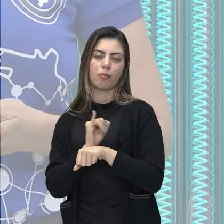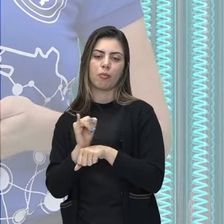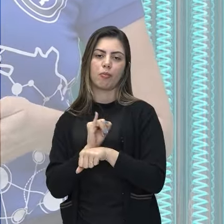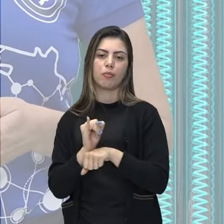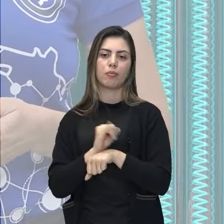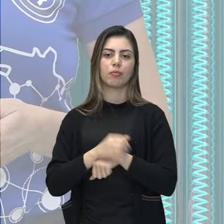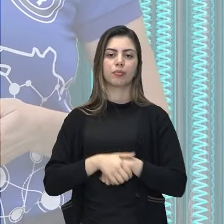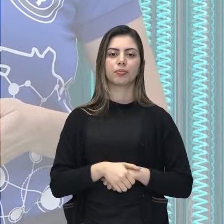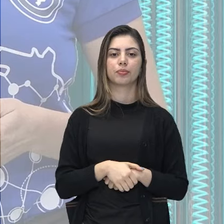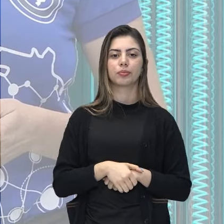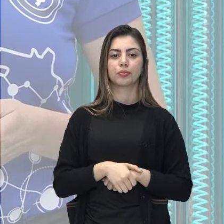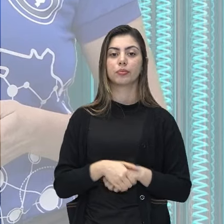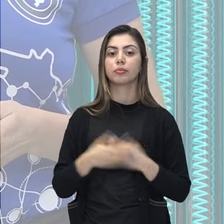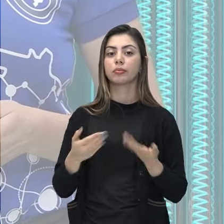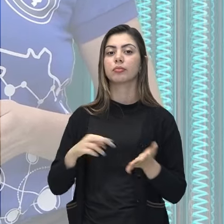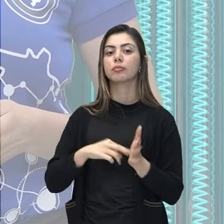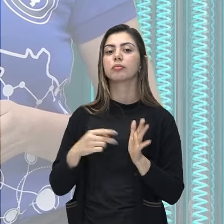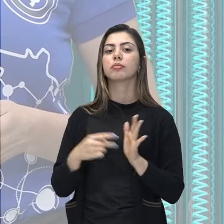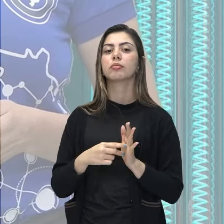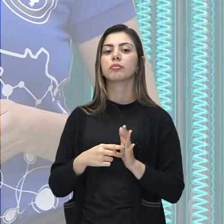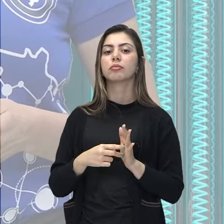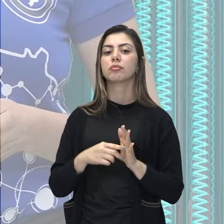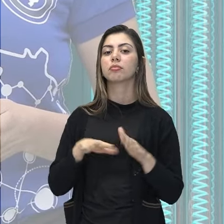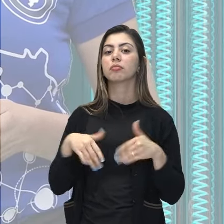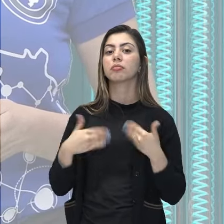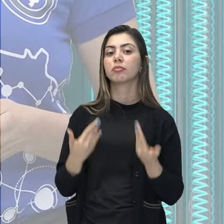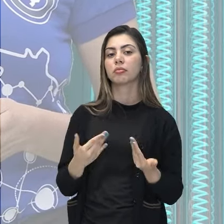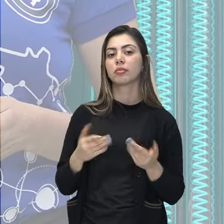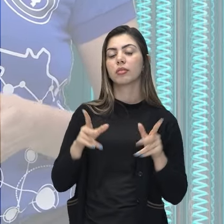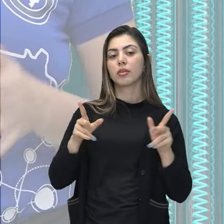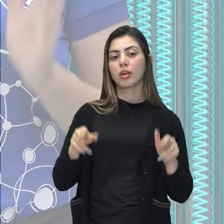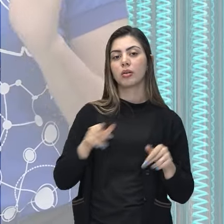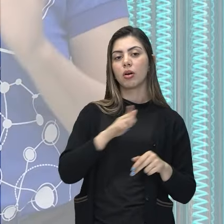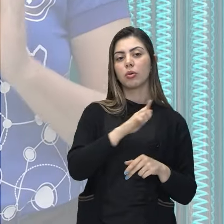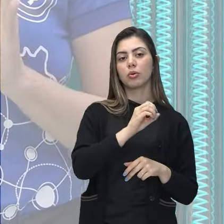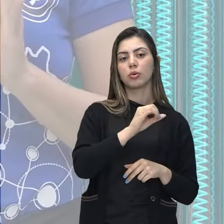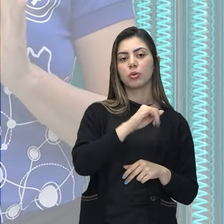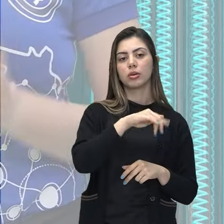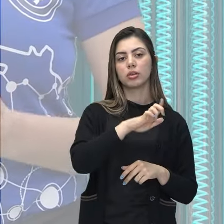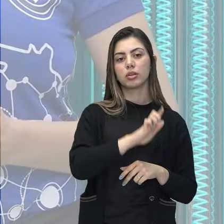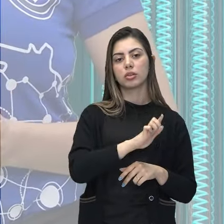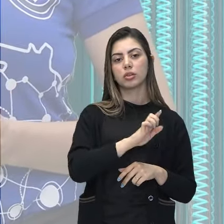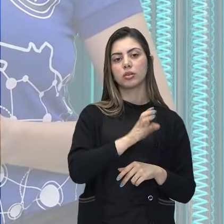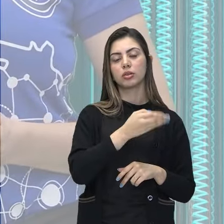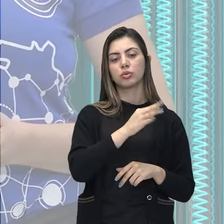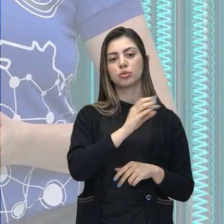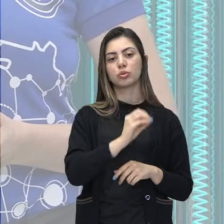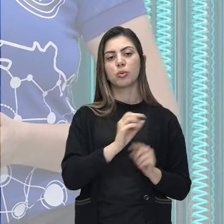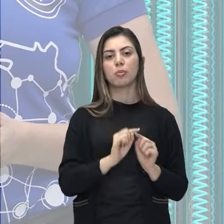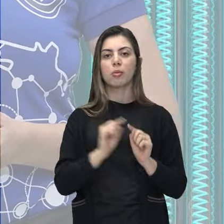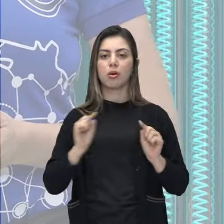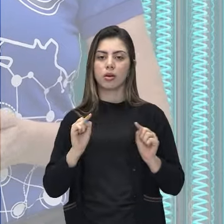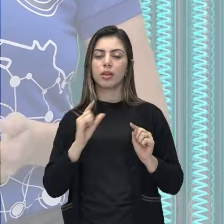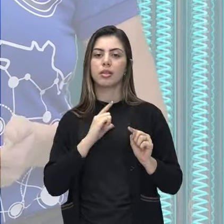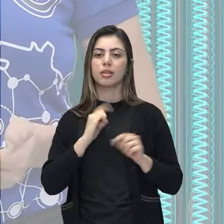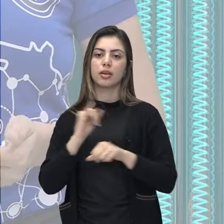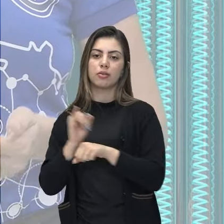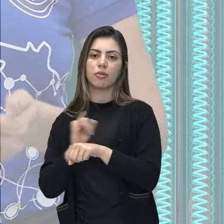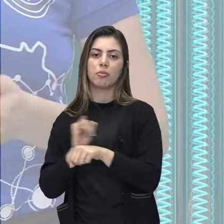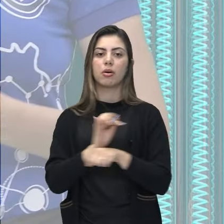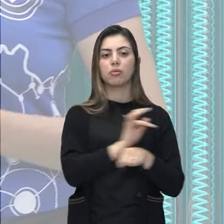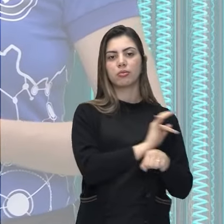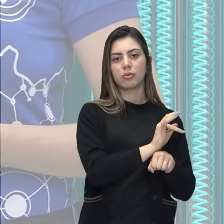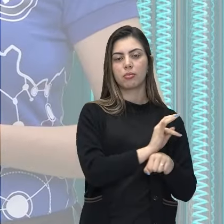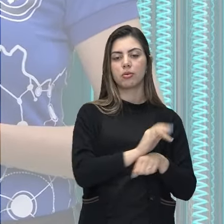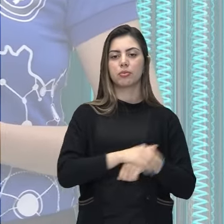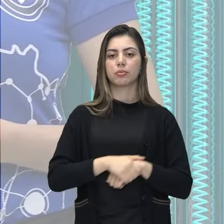informal. E o significado dele é a mesma coisa de going to, só que é a forma contraída, right? Vamos ver mais